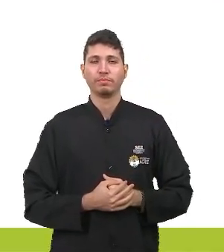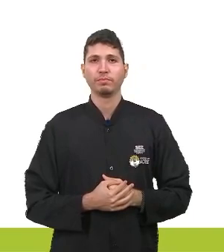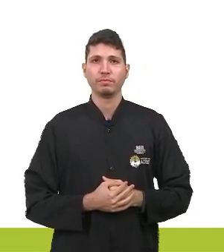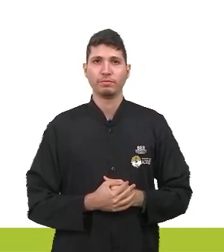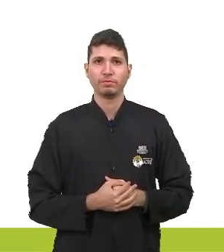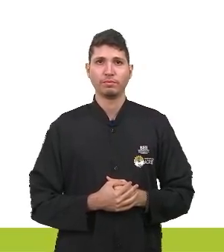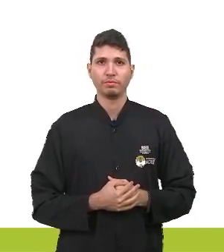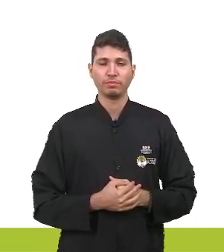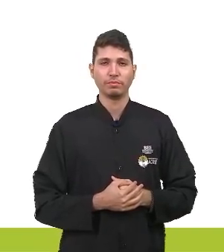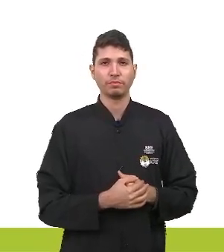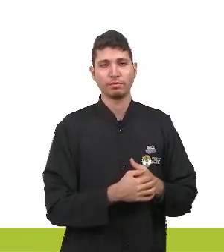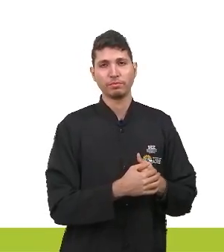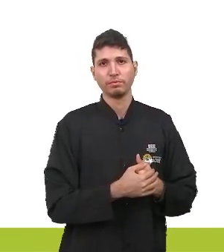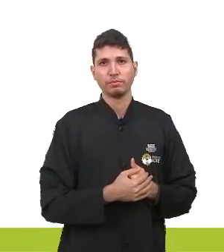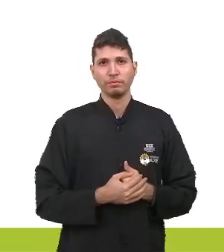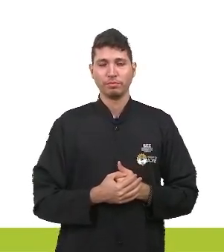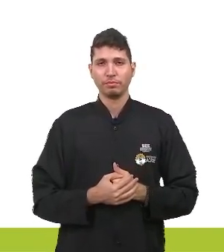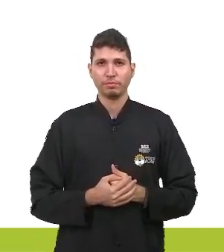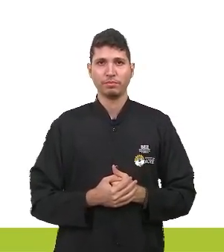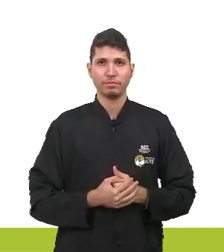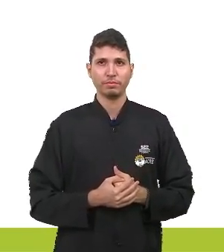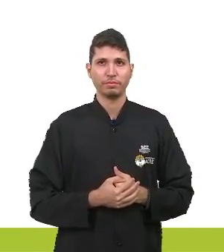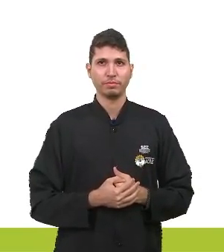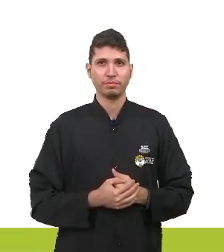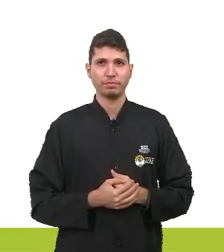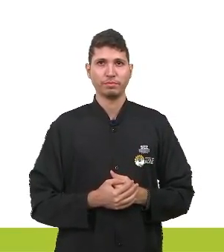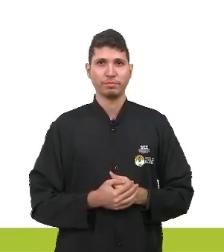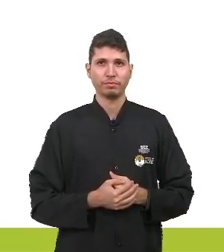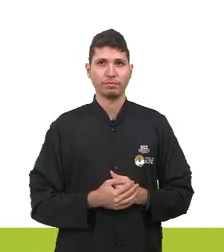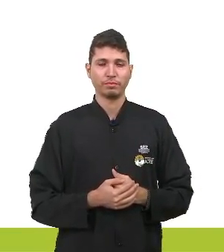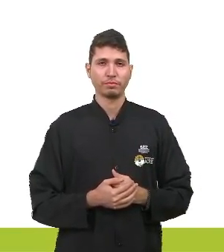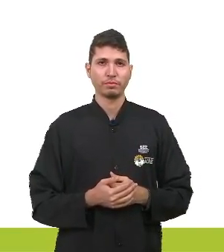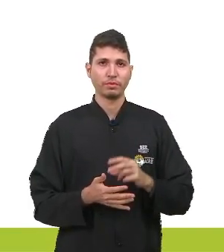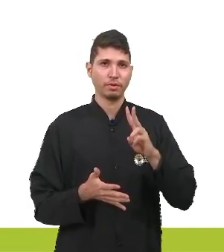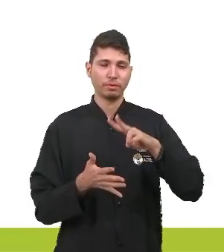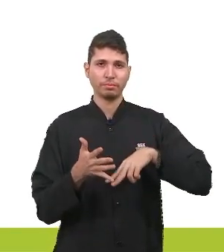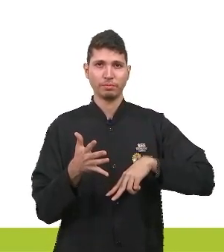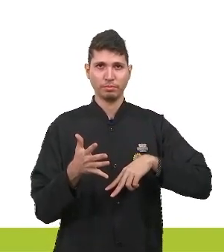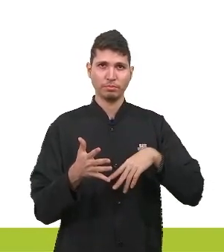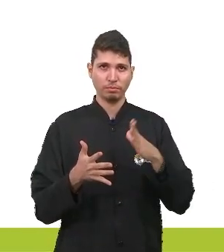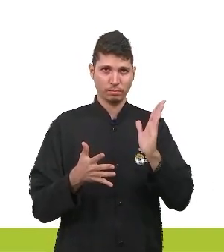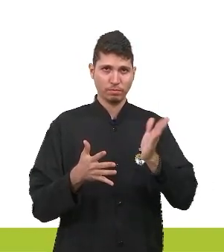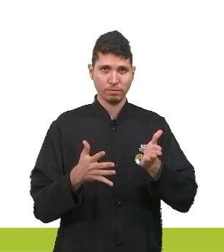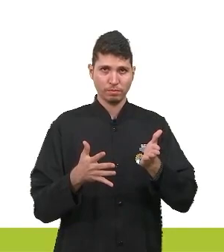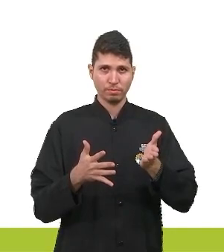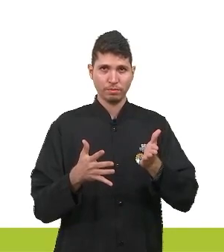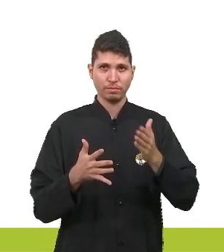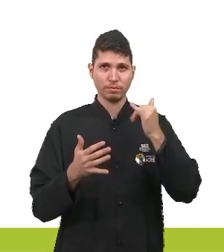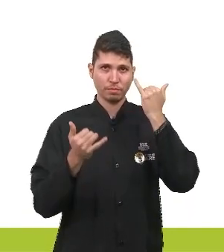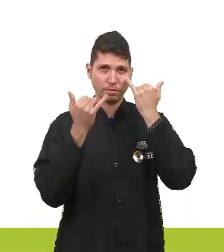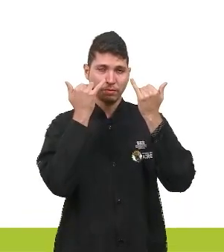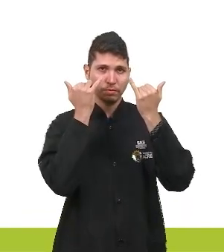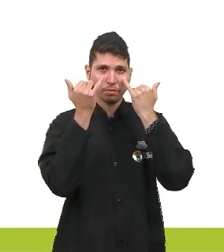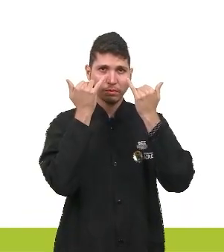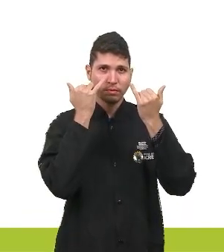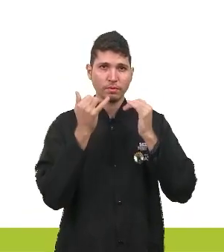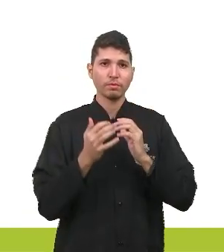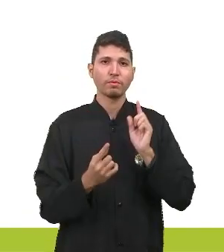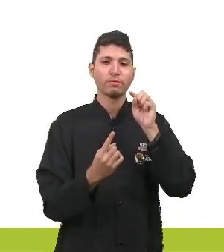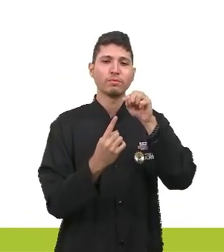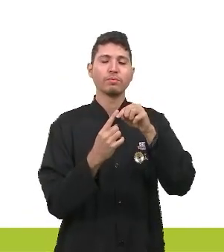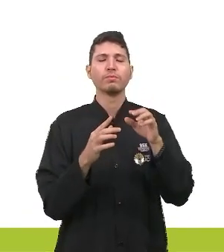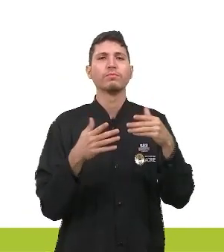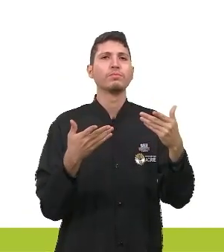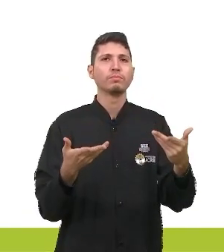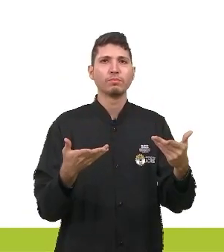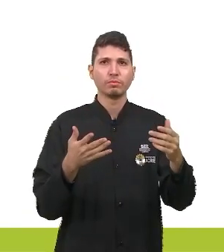Já lemos essa parte aqui, já sabemos o que ele tem para informar para nós. Qual é a finalidade do uso